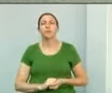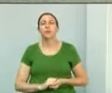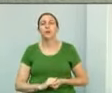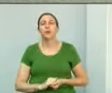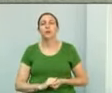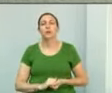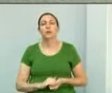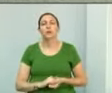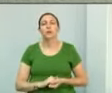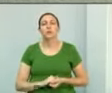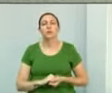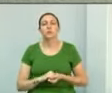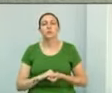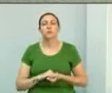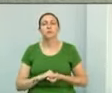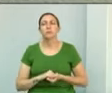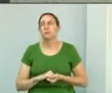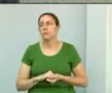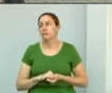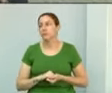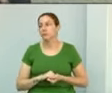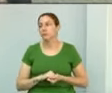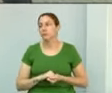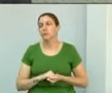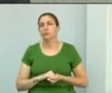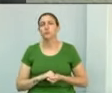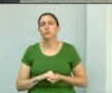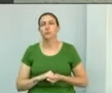anos. Em